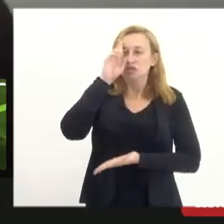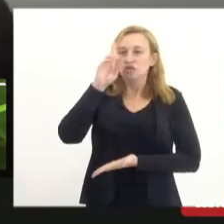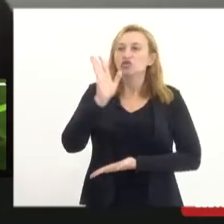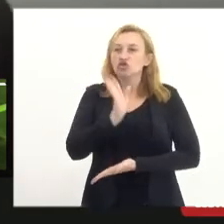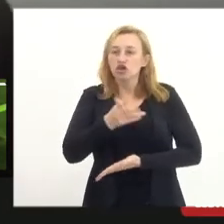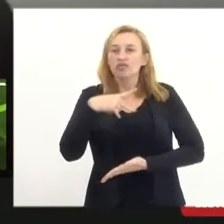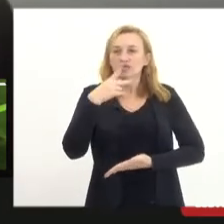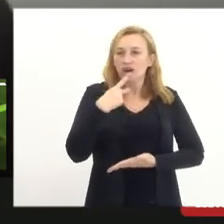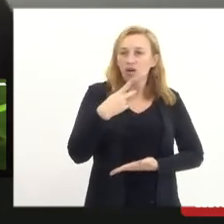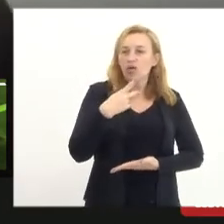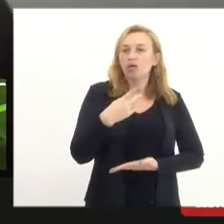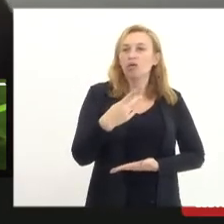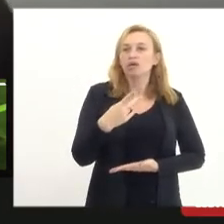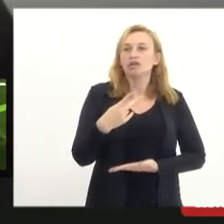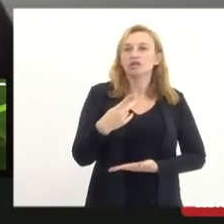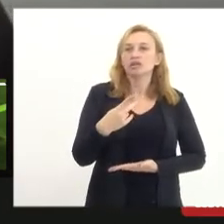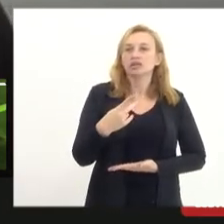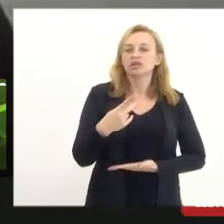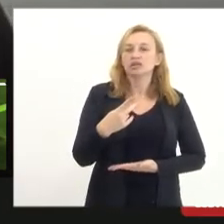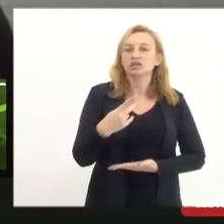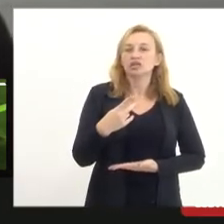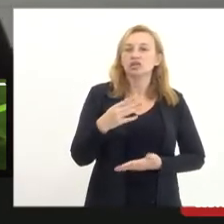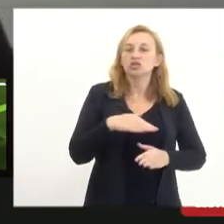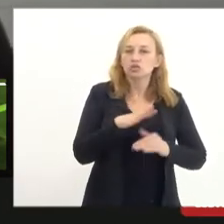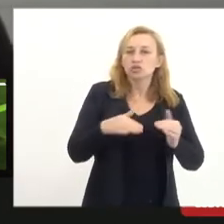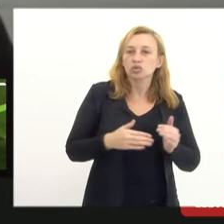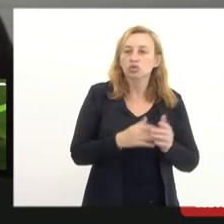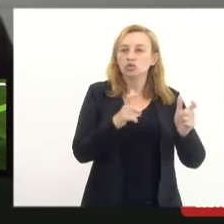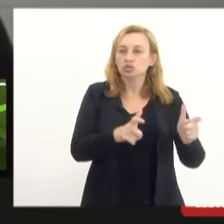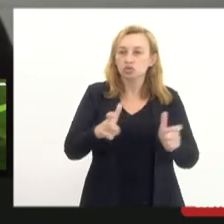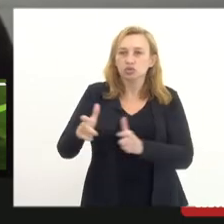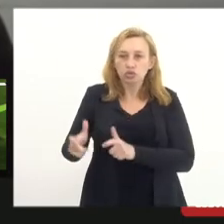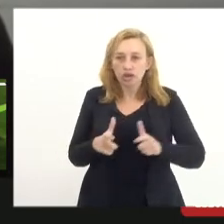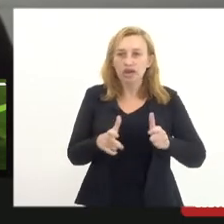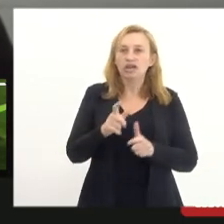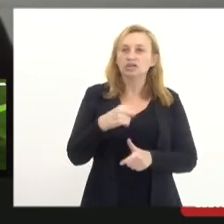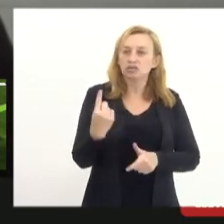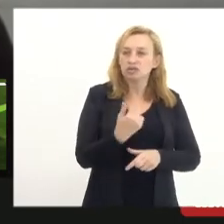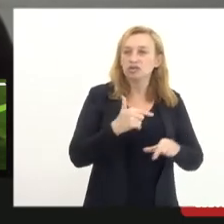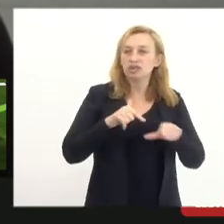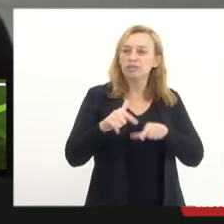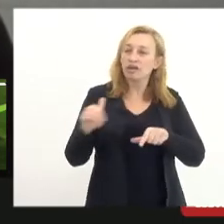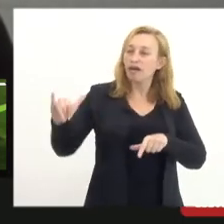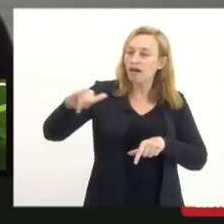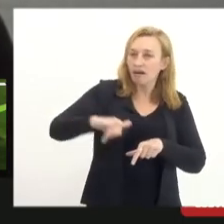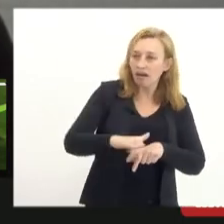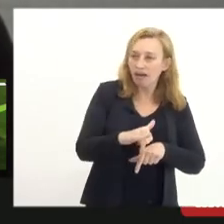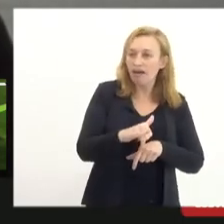a gente tem presença praticamente em todas elas. A nossa operação aérea